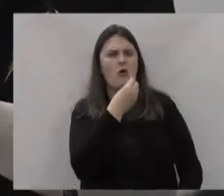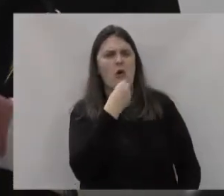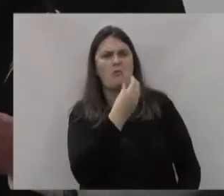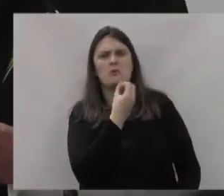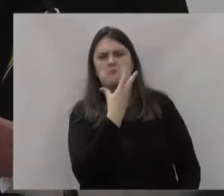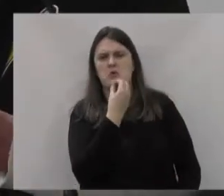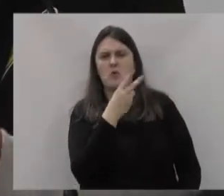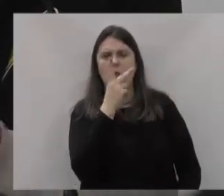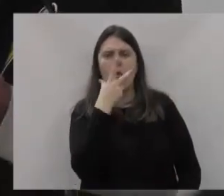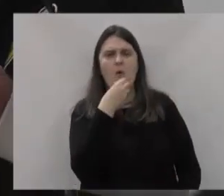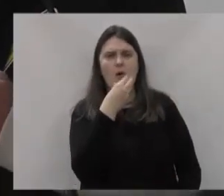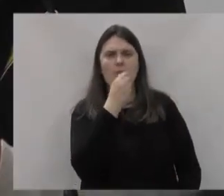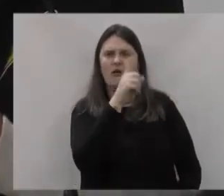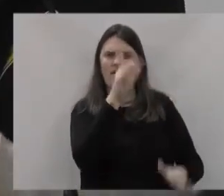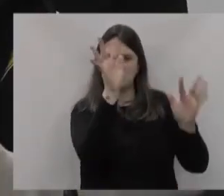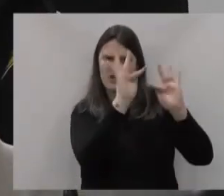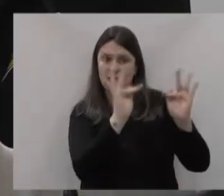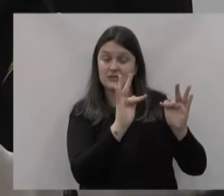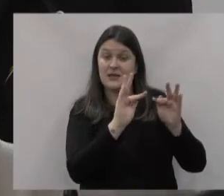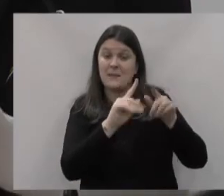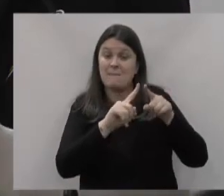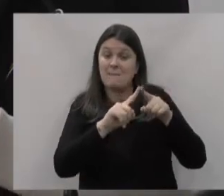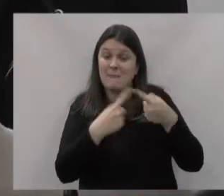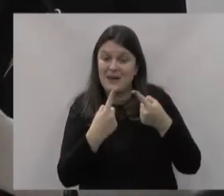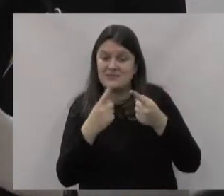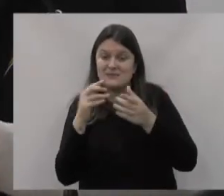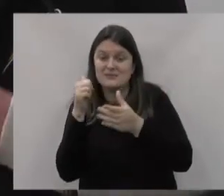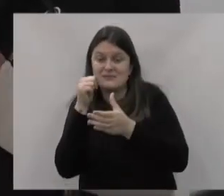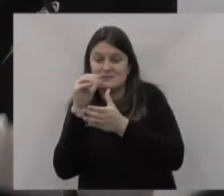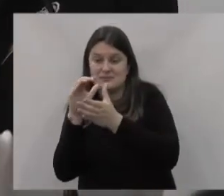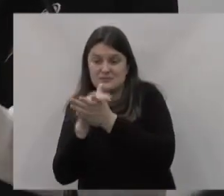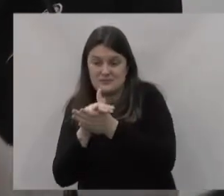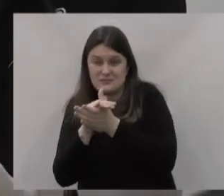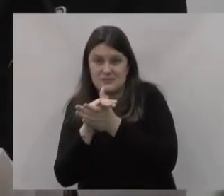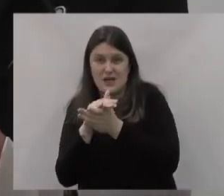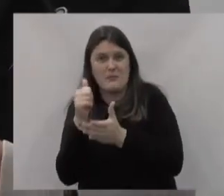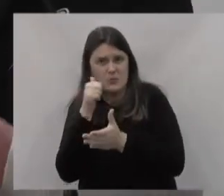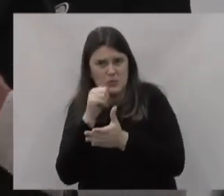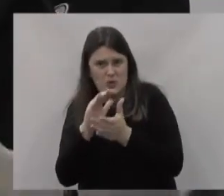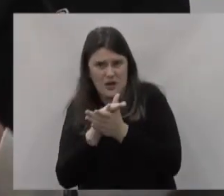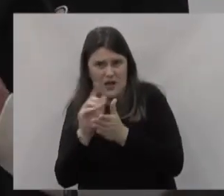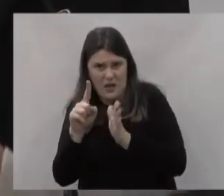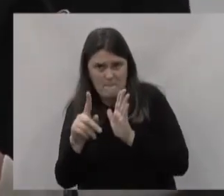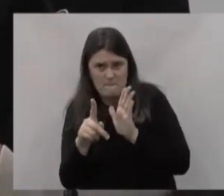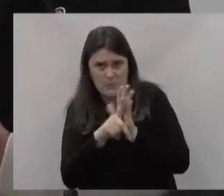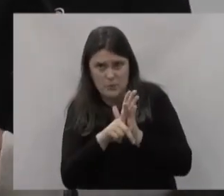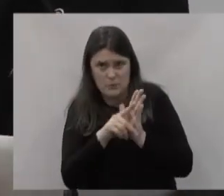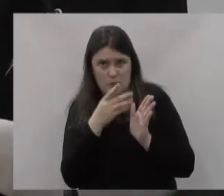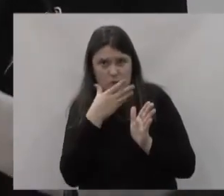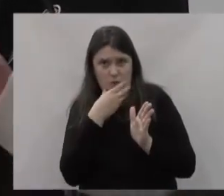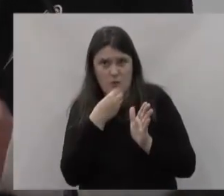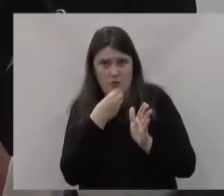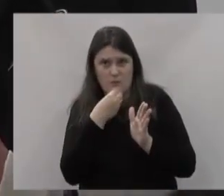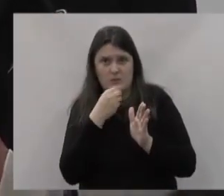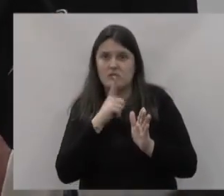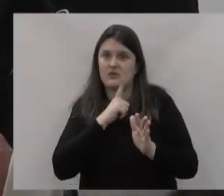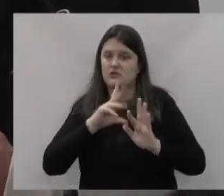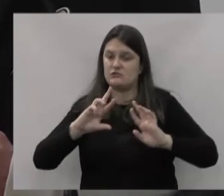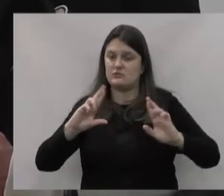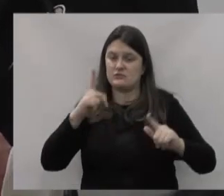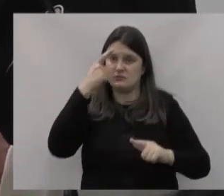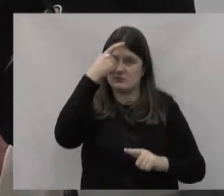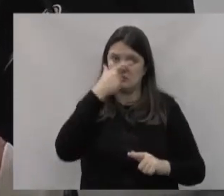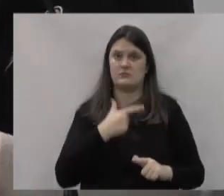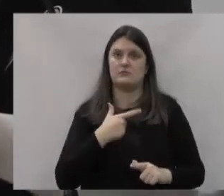ele é o sujeito feliz, só que com a sua esposa, que ele sente que é propriedade dele, ela é posse dele, ele tem um outro